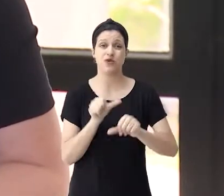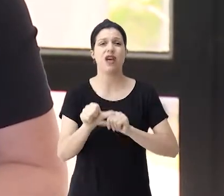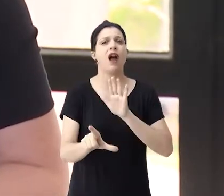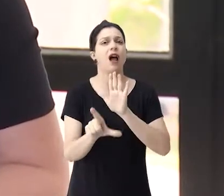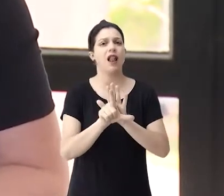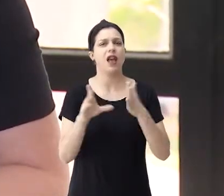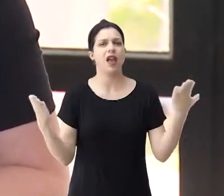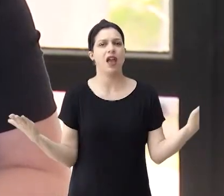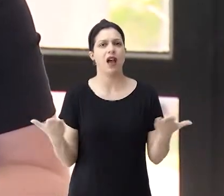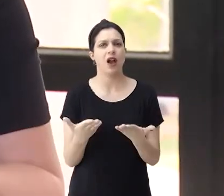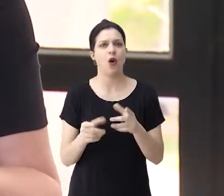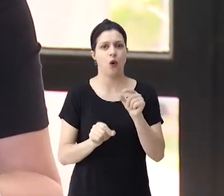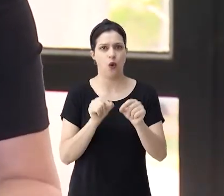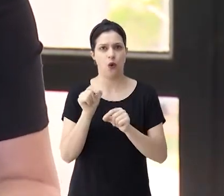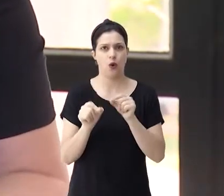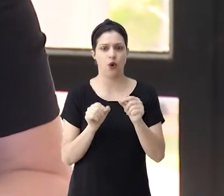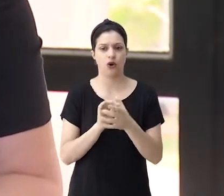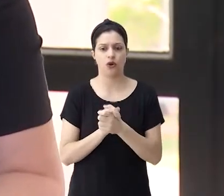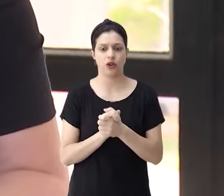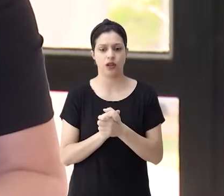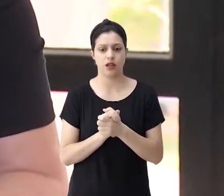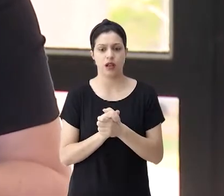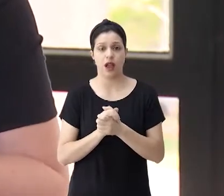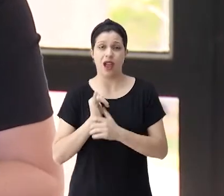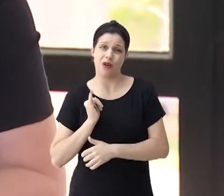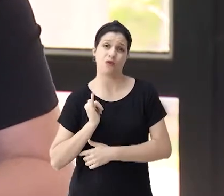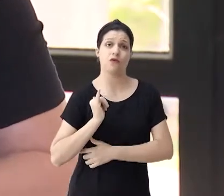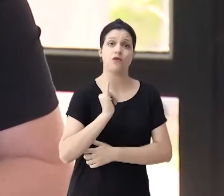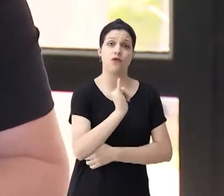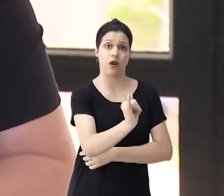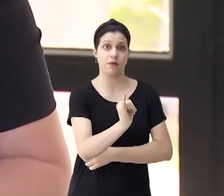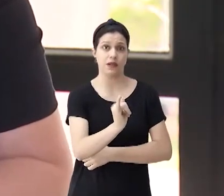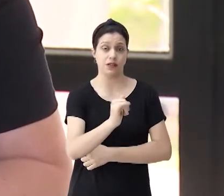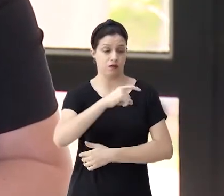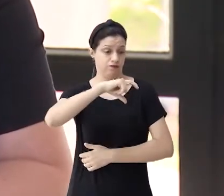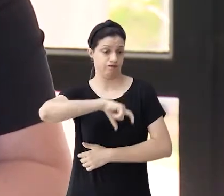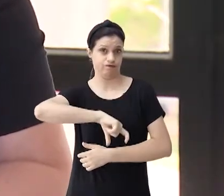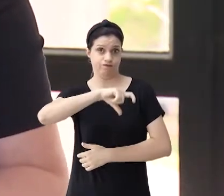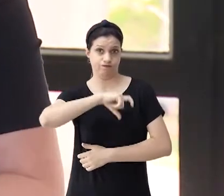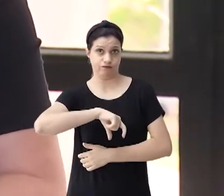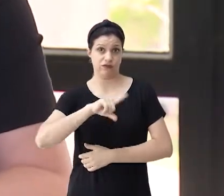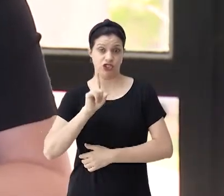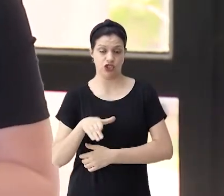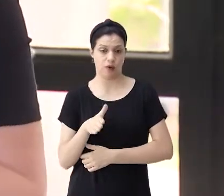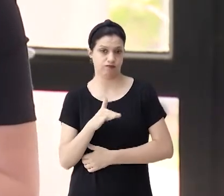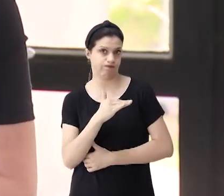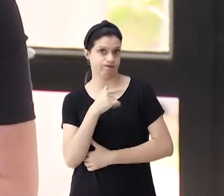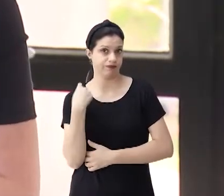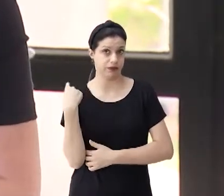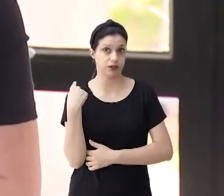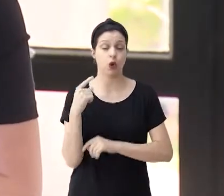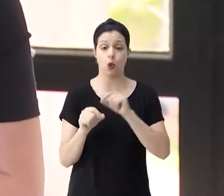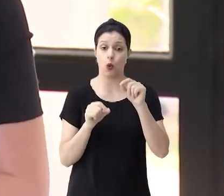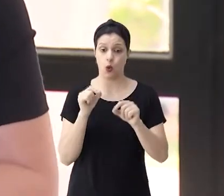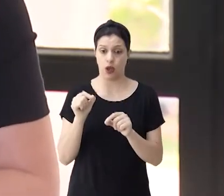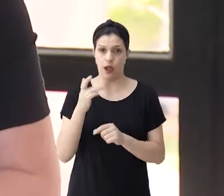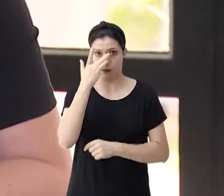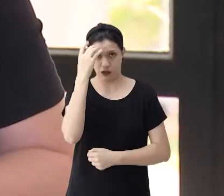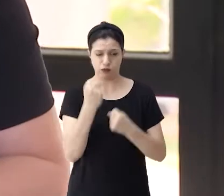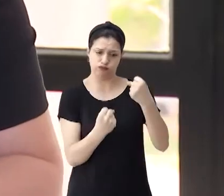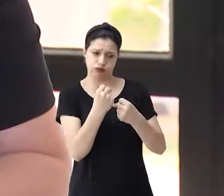lei em vigor sobre a notificação eletrônica do vencimento da carteira de motorista, e ao renovar a CNH,